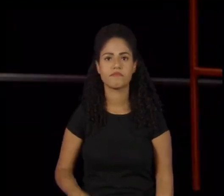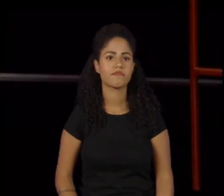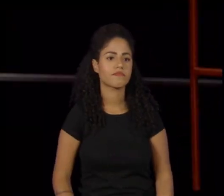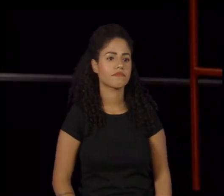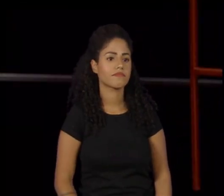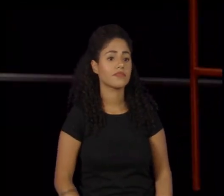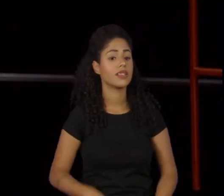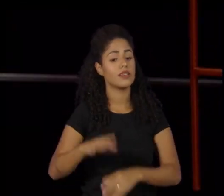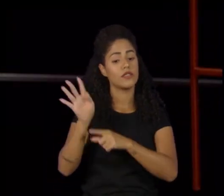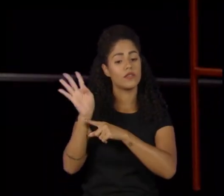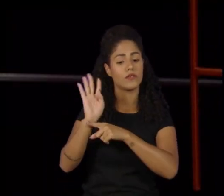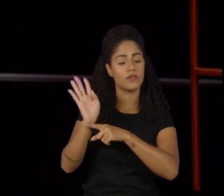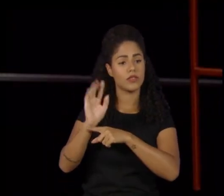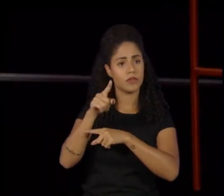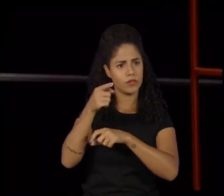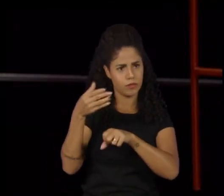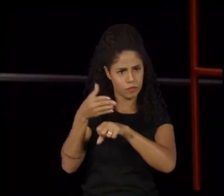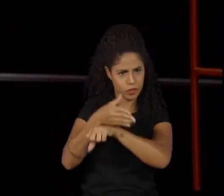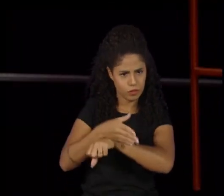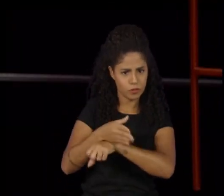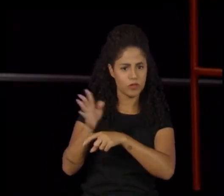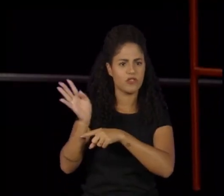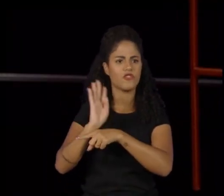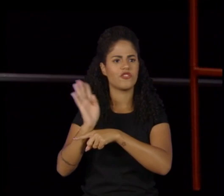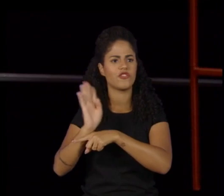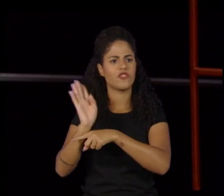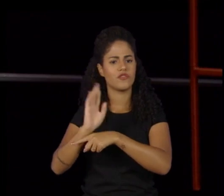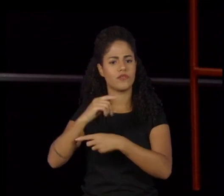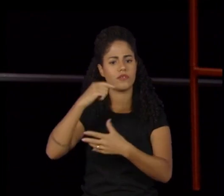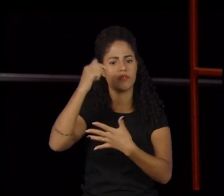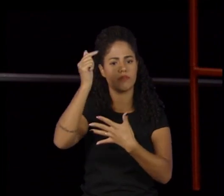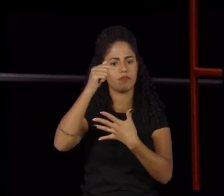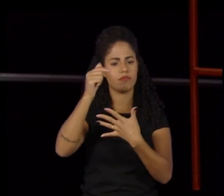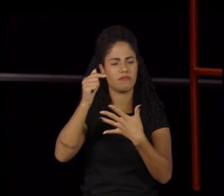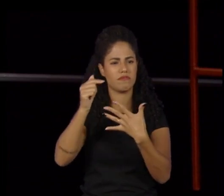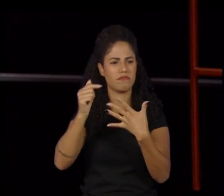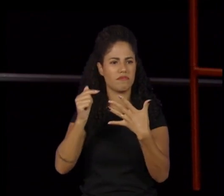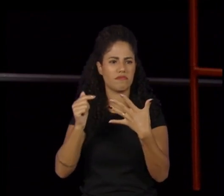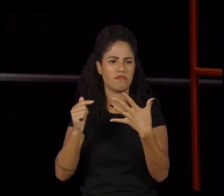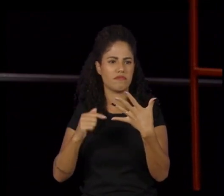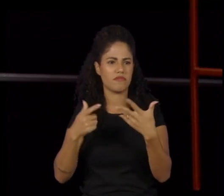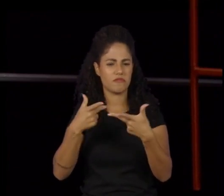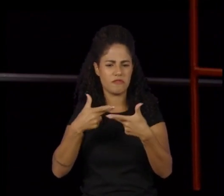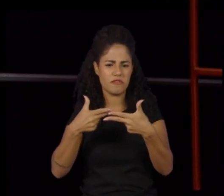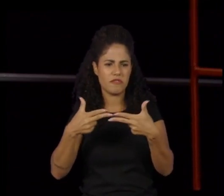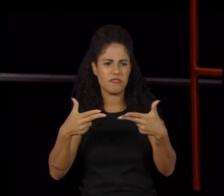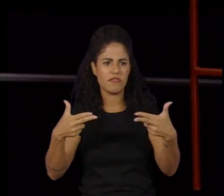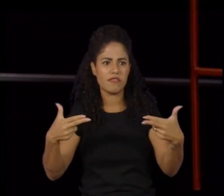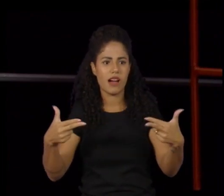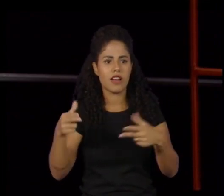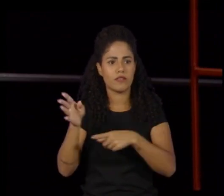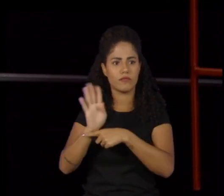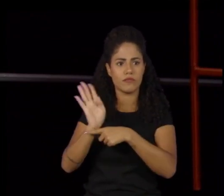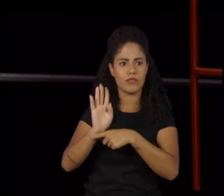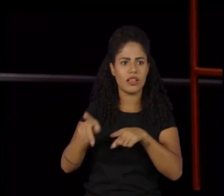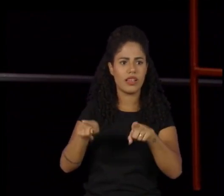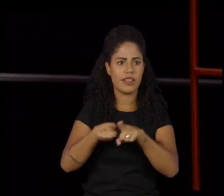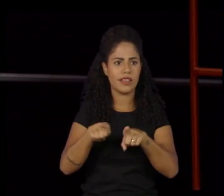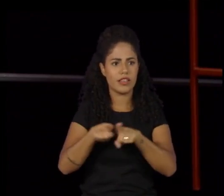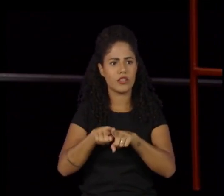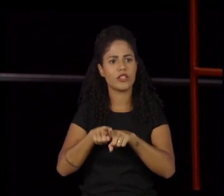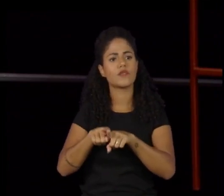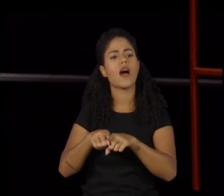cinema você participou de grandes filmes, né? Como Pichote, A Lei do Mais Fraco, A Próxima Vítima, Beijo da Mulher-Aranha, A